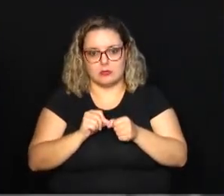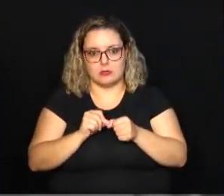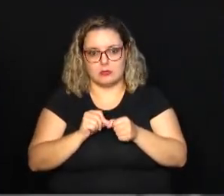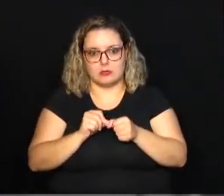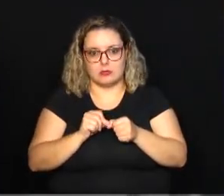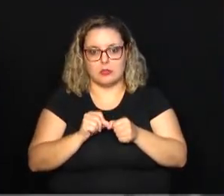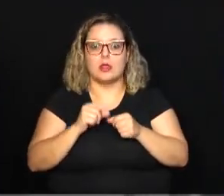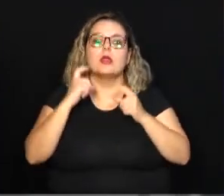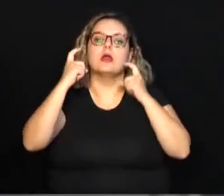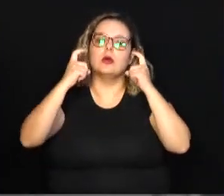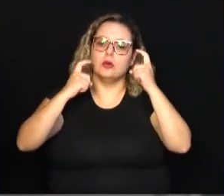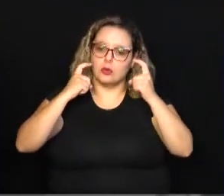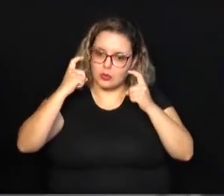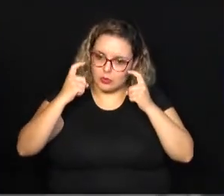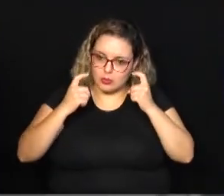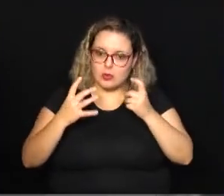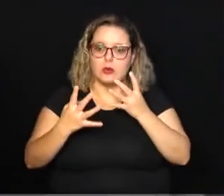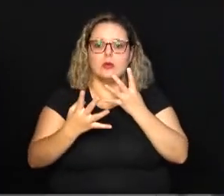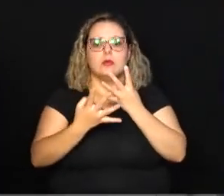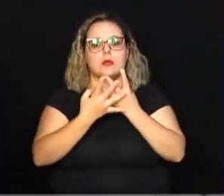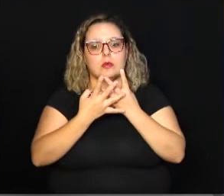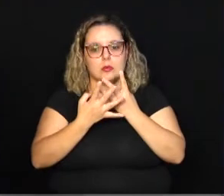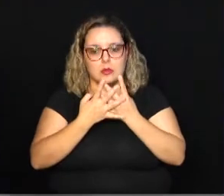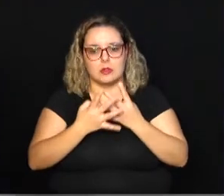estou preocupado, confesso para vocês.